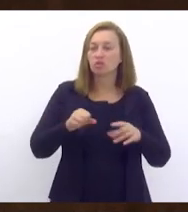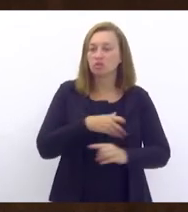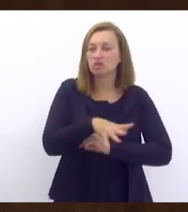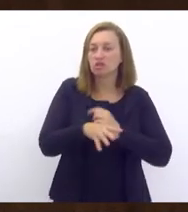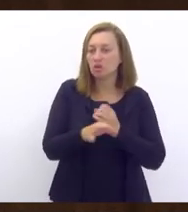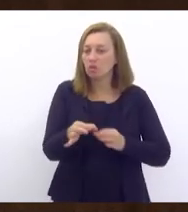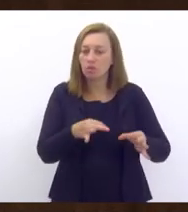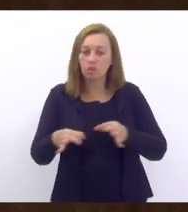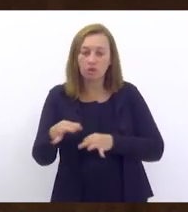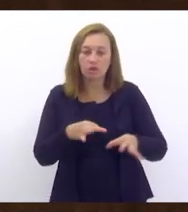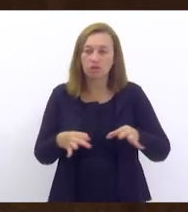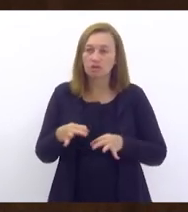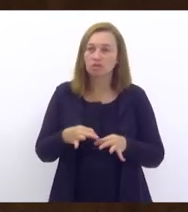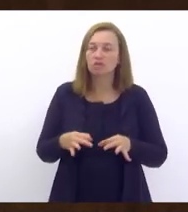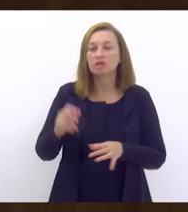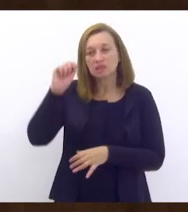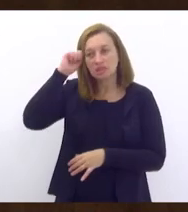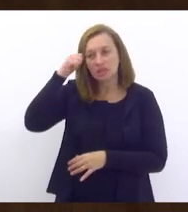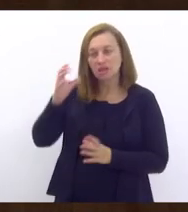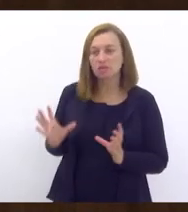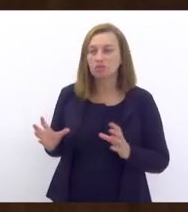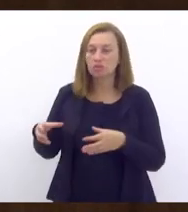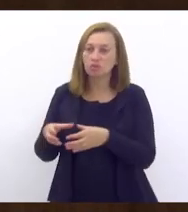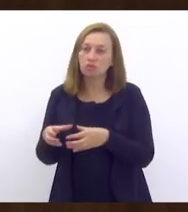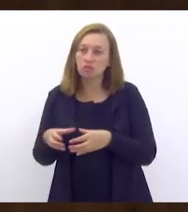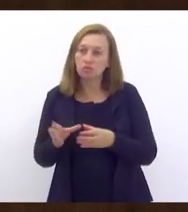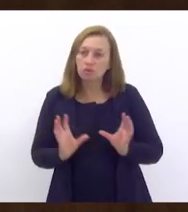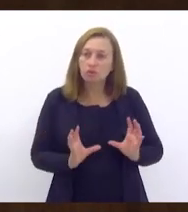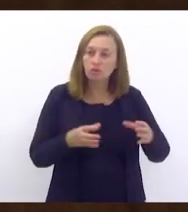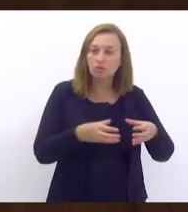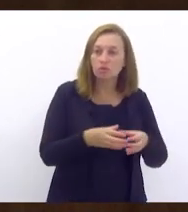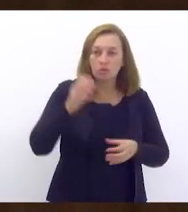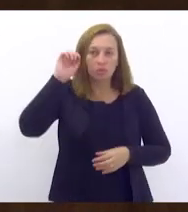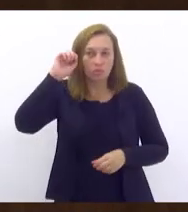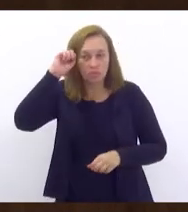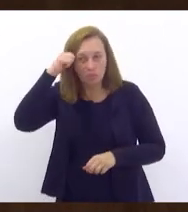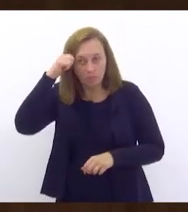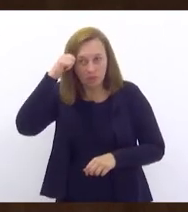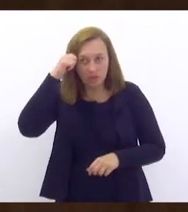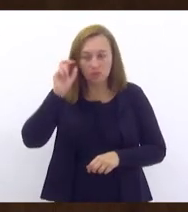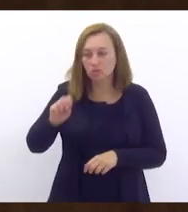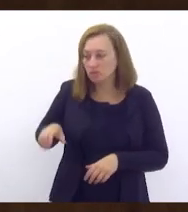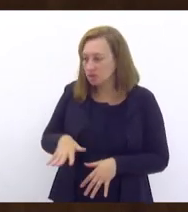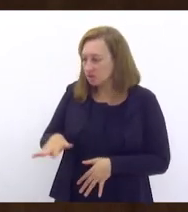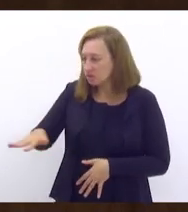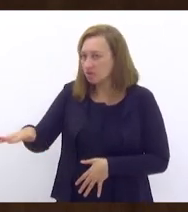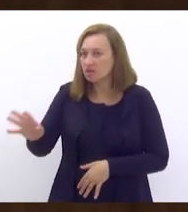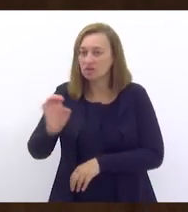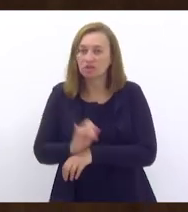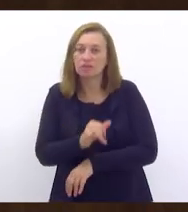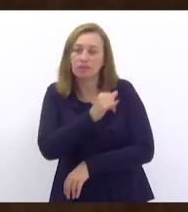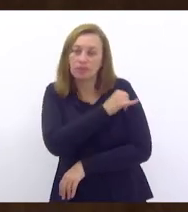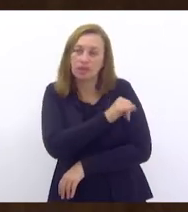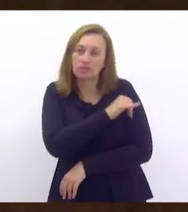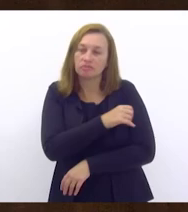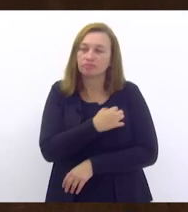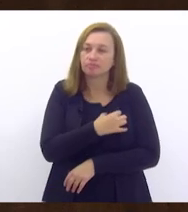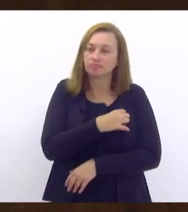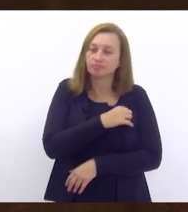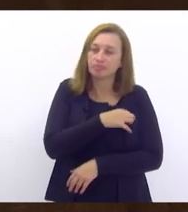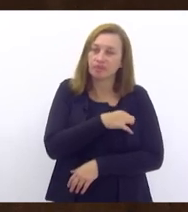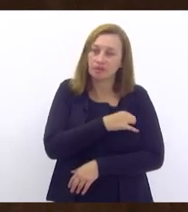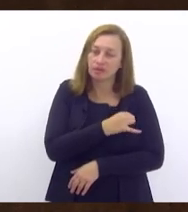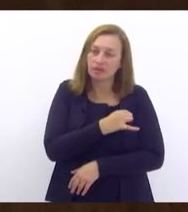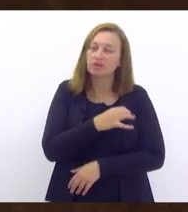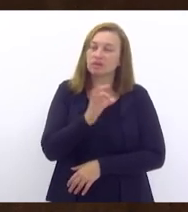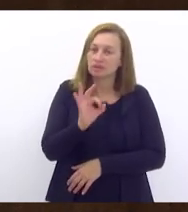organizado, dialogado com o movimento negro, dialogado com o movimento preto cultural da periferia do Estado do Rio de Janeiro, certamente vai